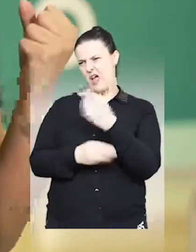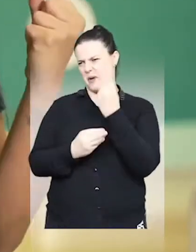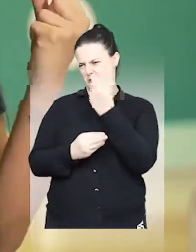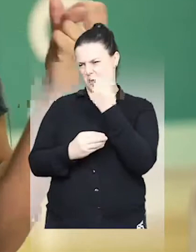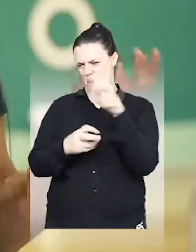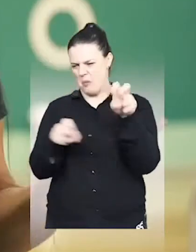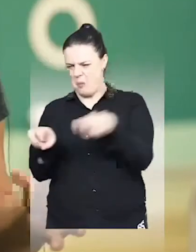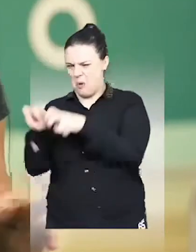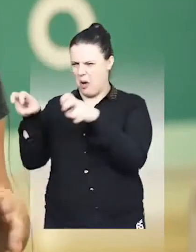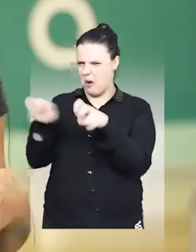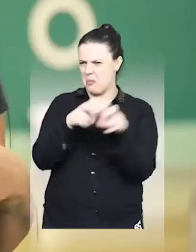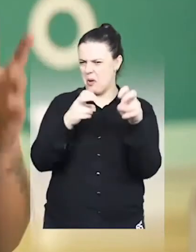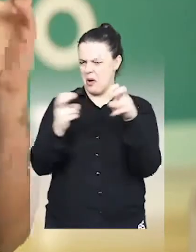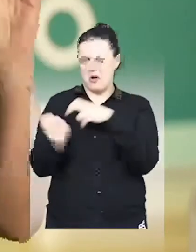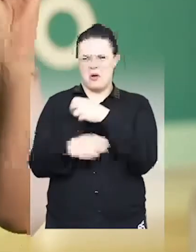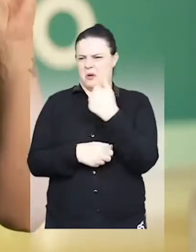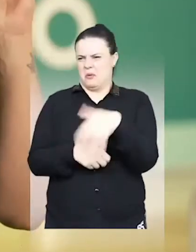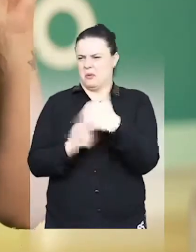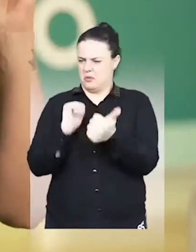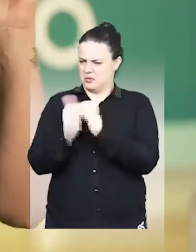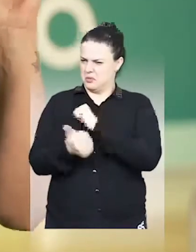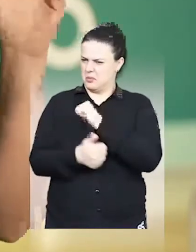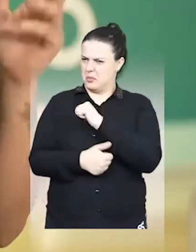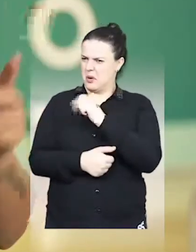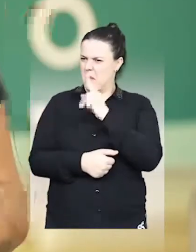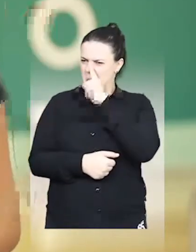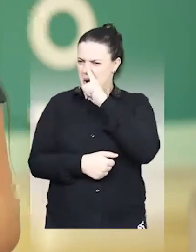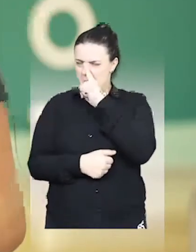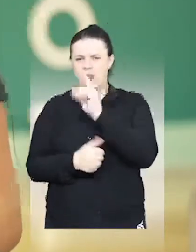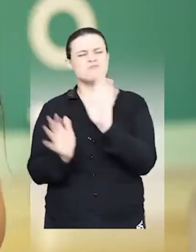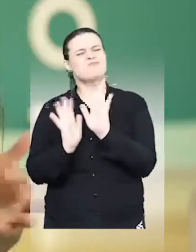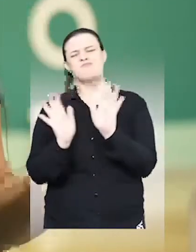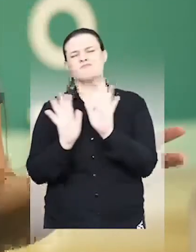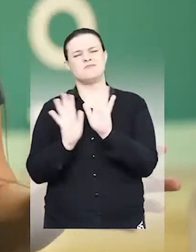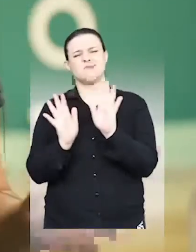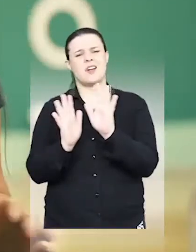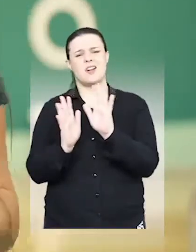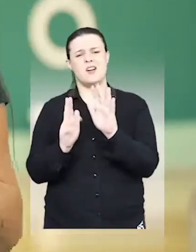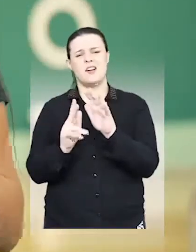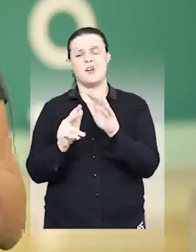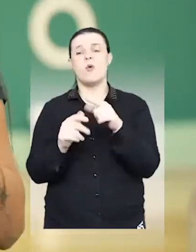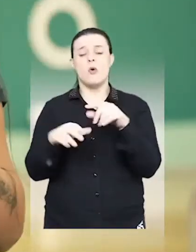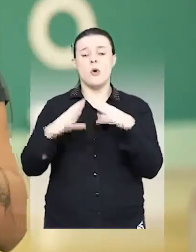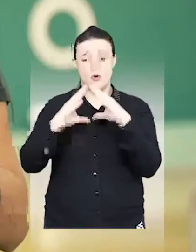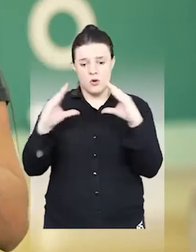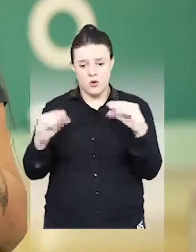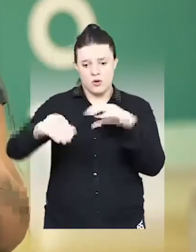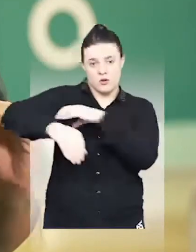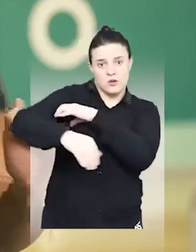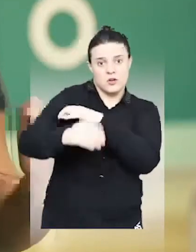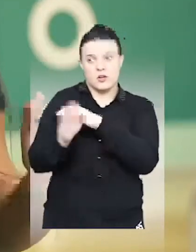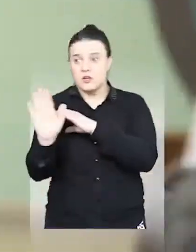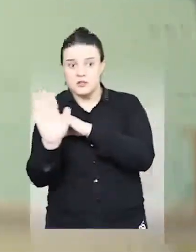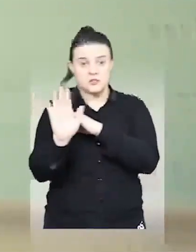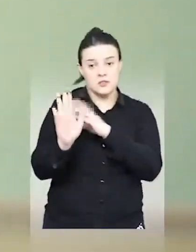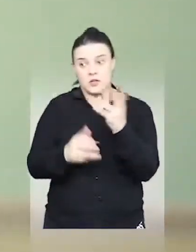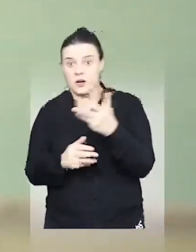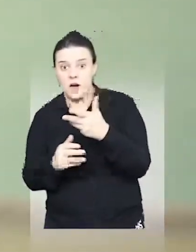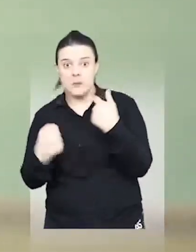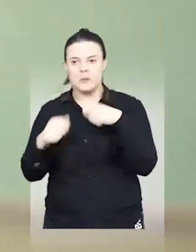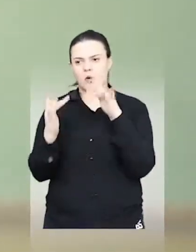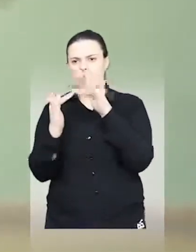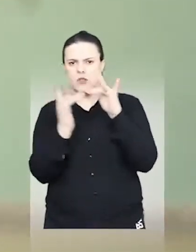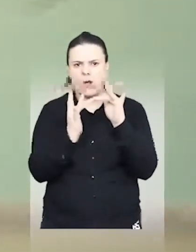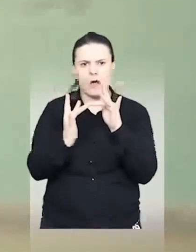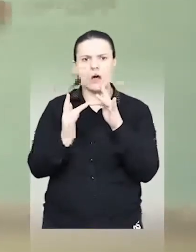tá fazendo um esporte que é super agressivo. E não é nada disso. O rugby ele é dinâmico. Ele permite